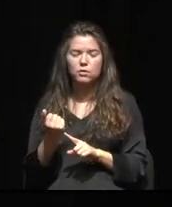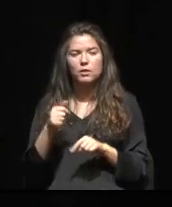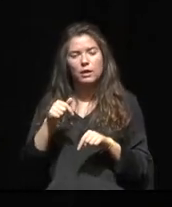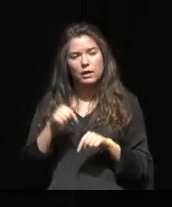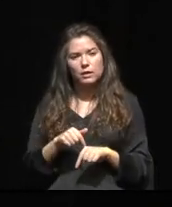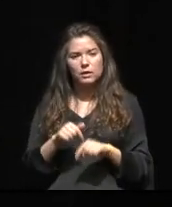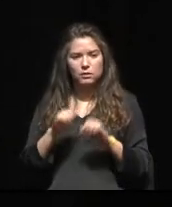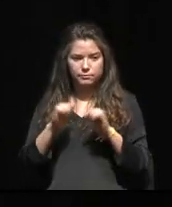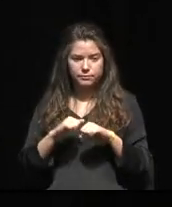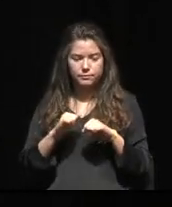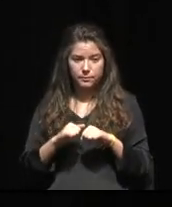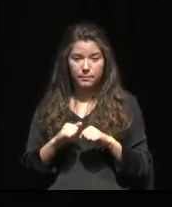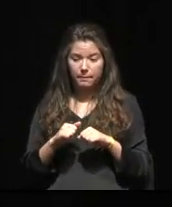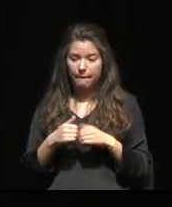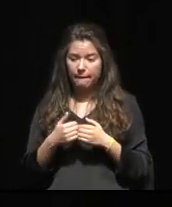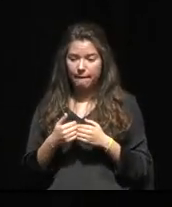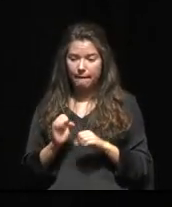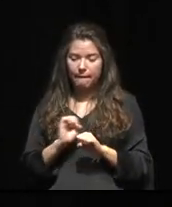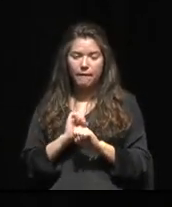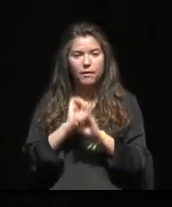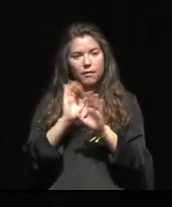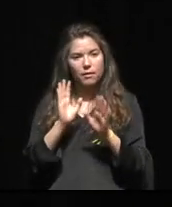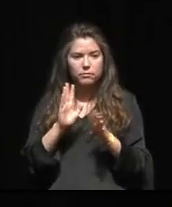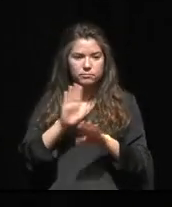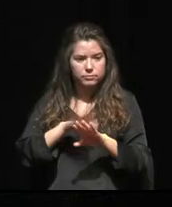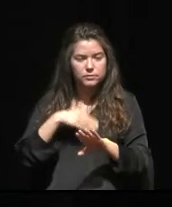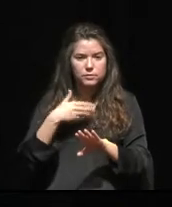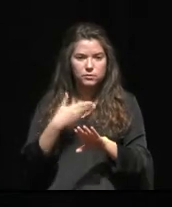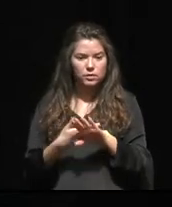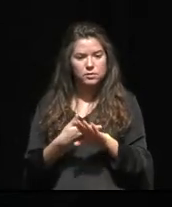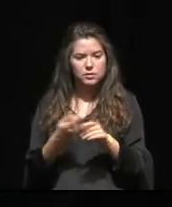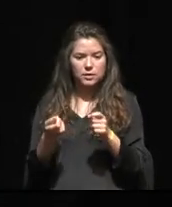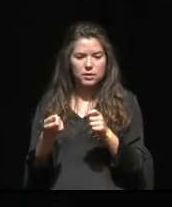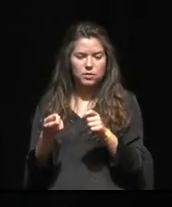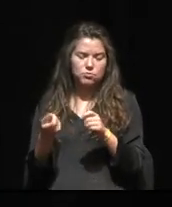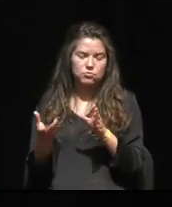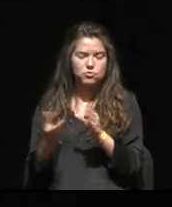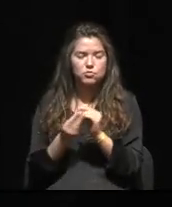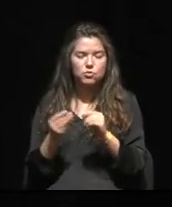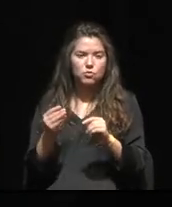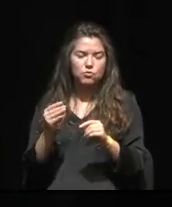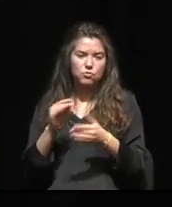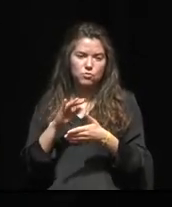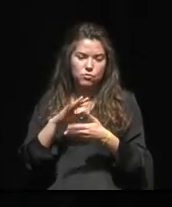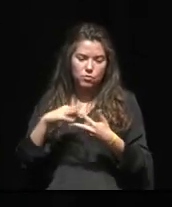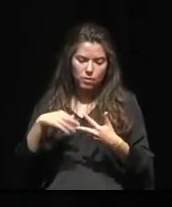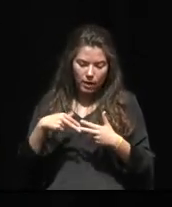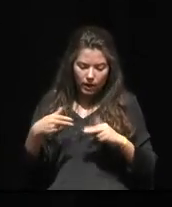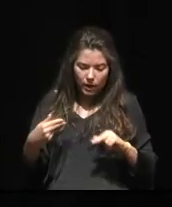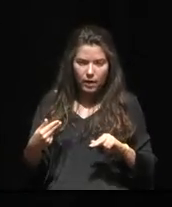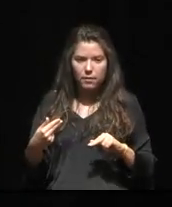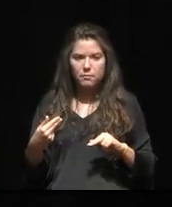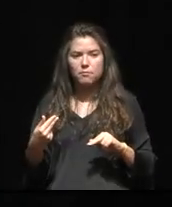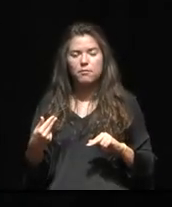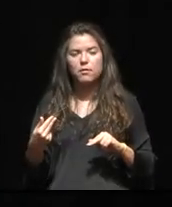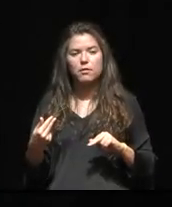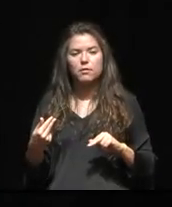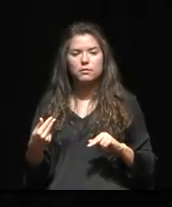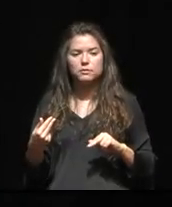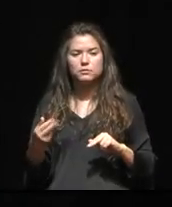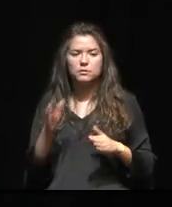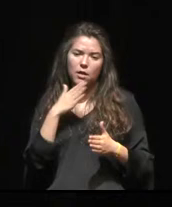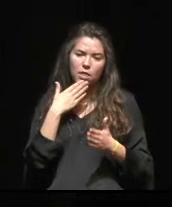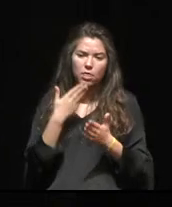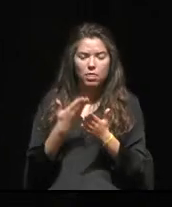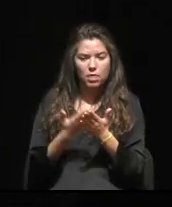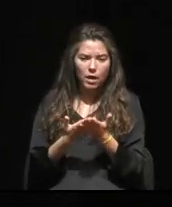um entendimento eh que inclusivamente Reforce e que possa junto da câmara eh precisamente dar essa